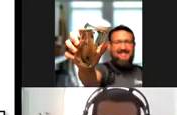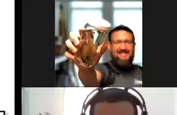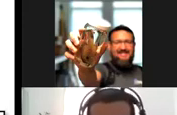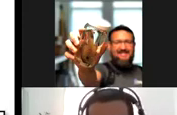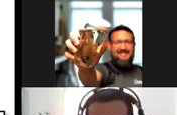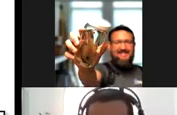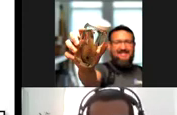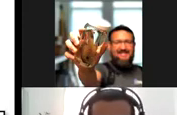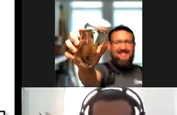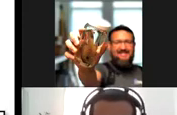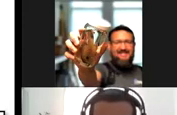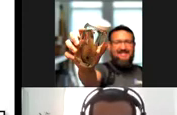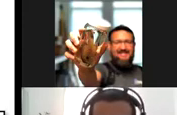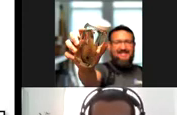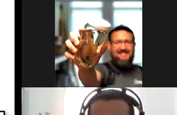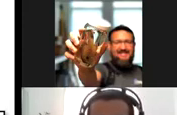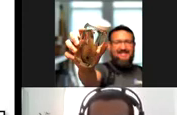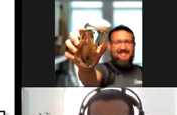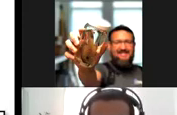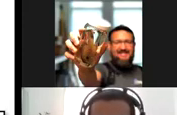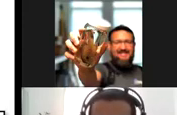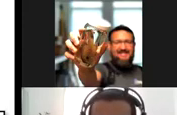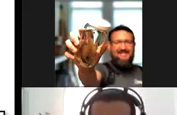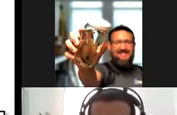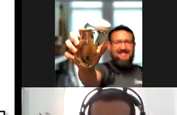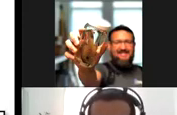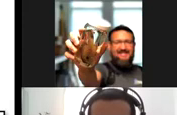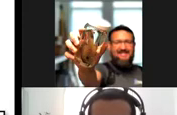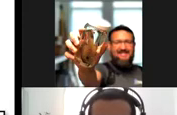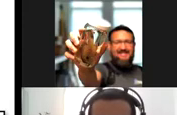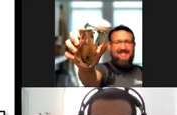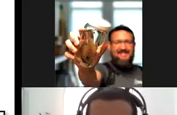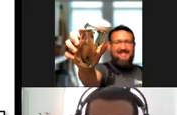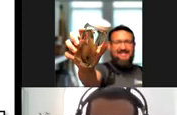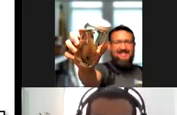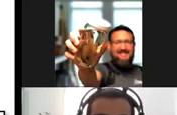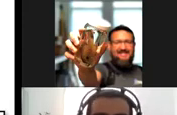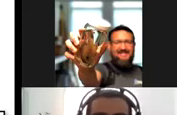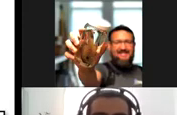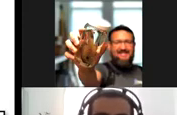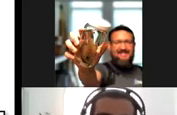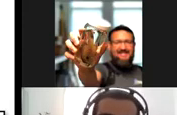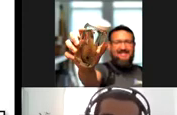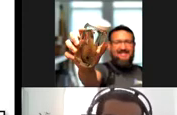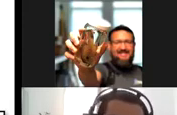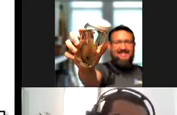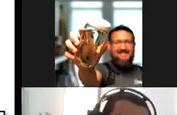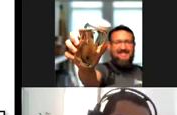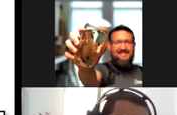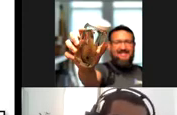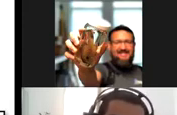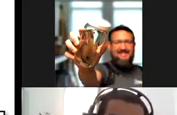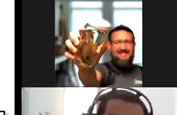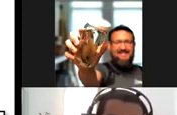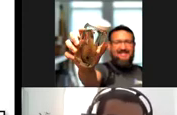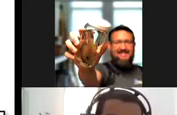E, como sempre, né, com o passar dos anos, isso aqui em 2001, isso aqui em 2019, 18, 19, né? a gente chega ainda